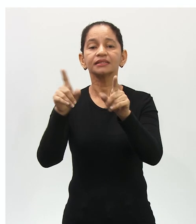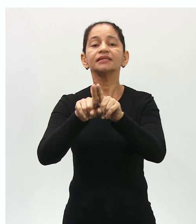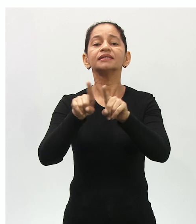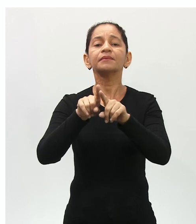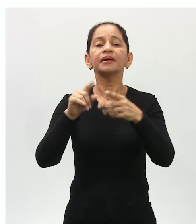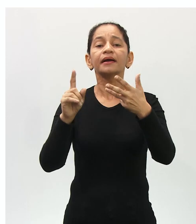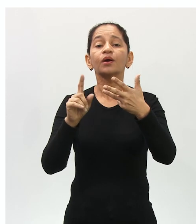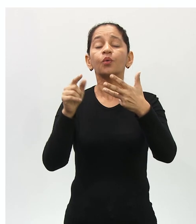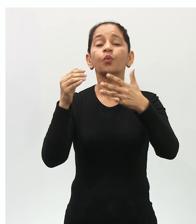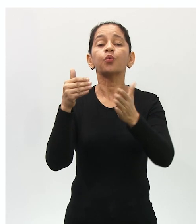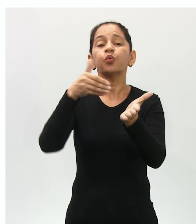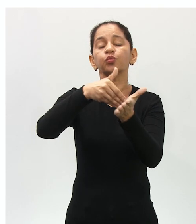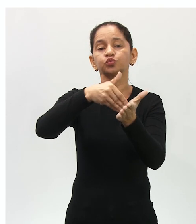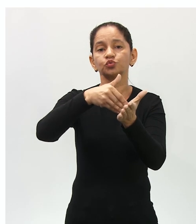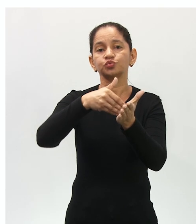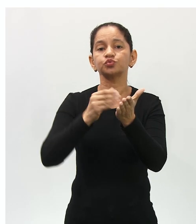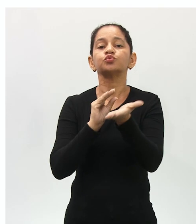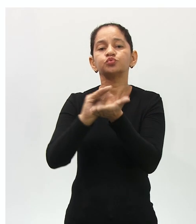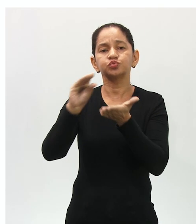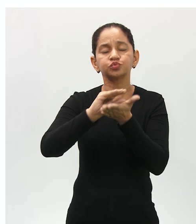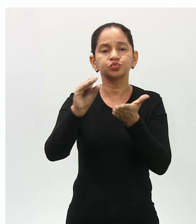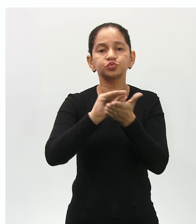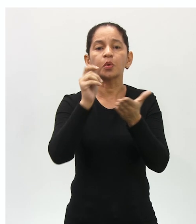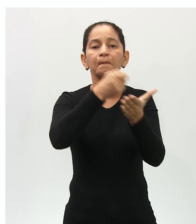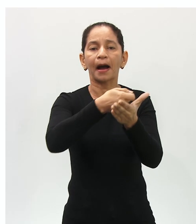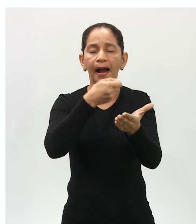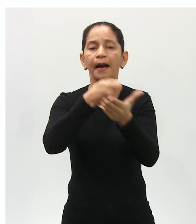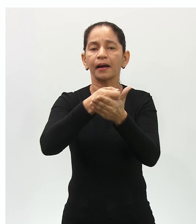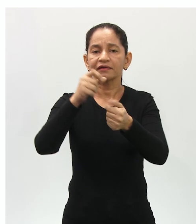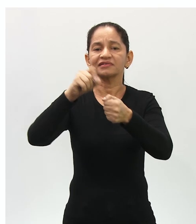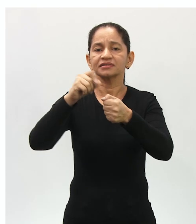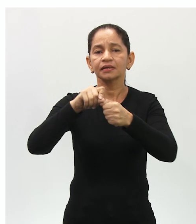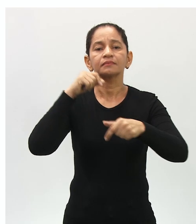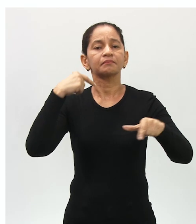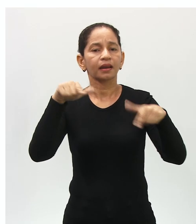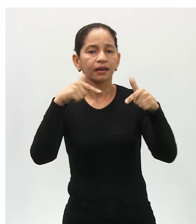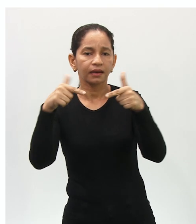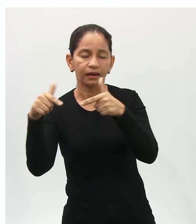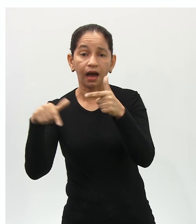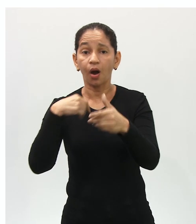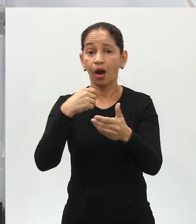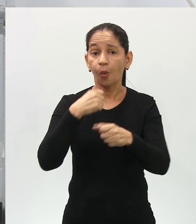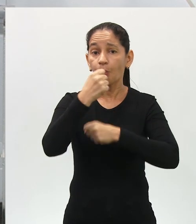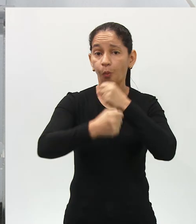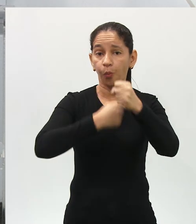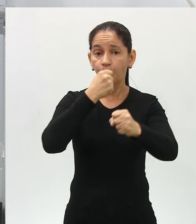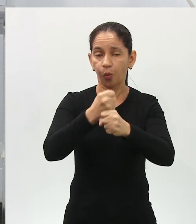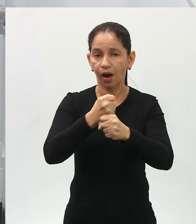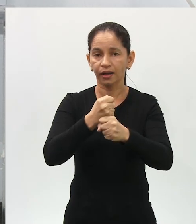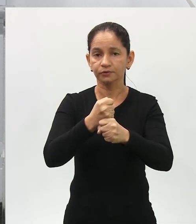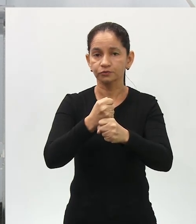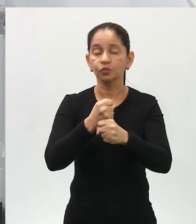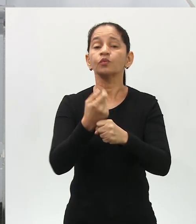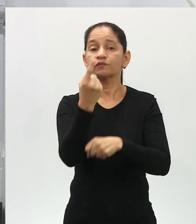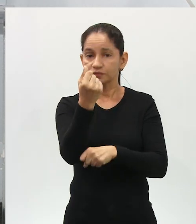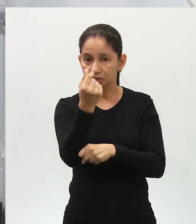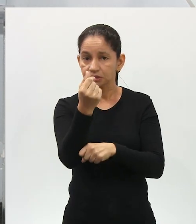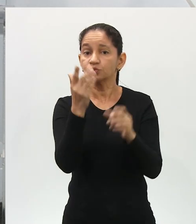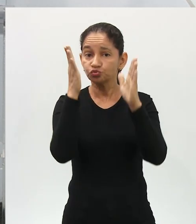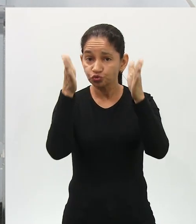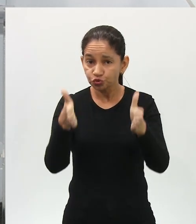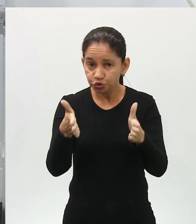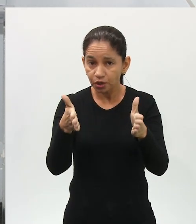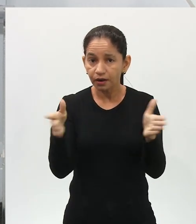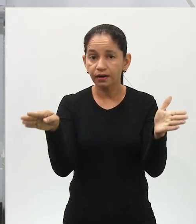orçamentária é quando a despesa começa de fato a ser realizada, né? Tá? Começou o ano, o exercício financeiro, então o